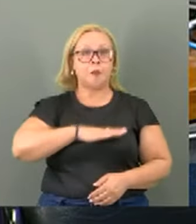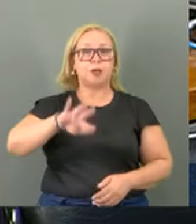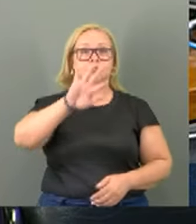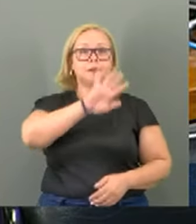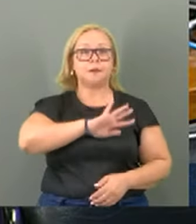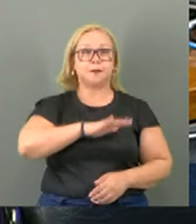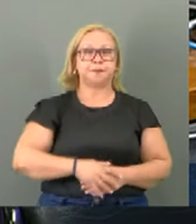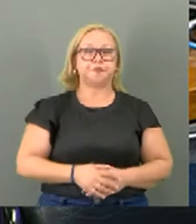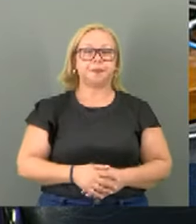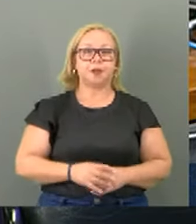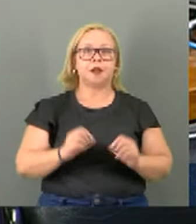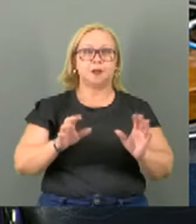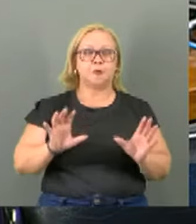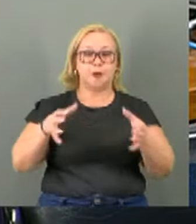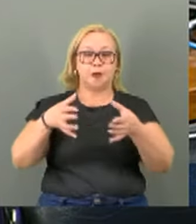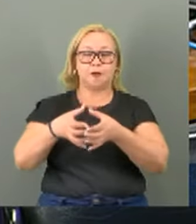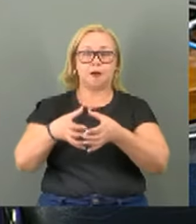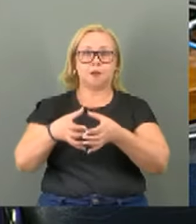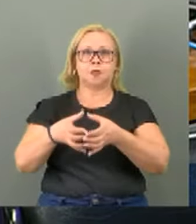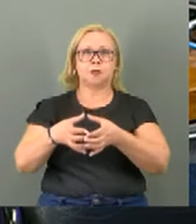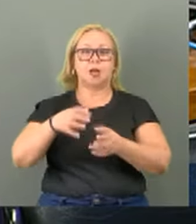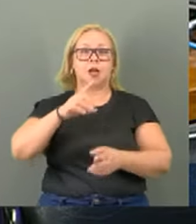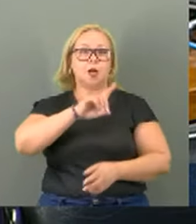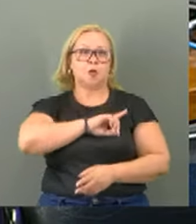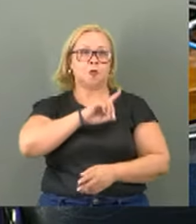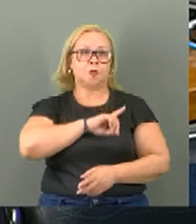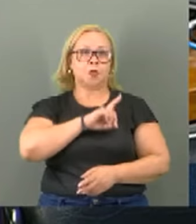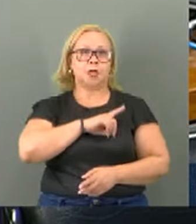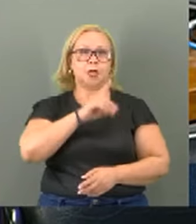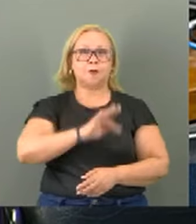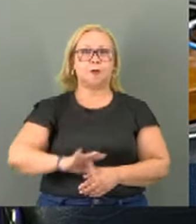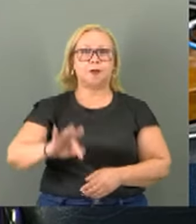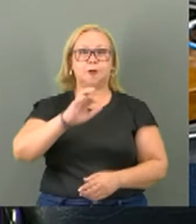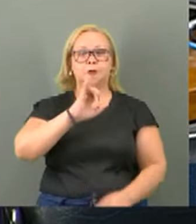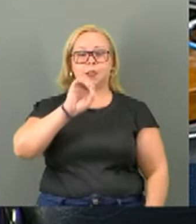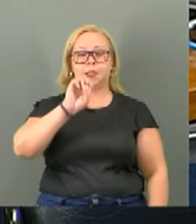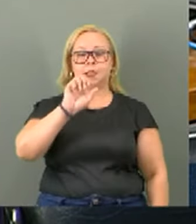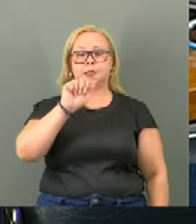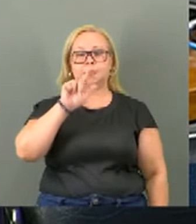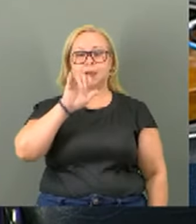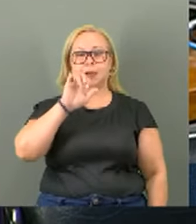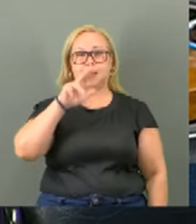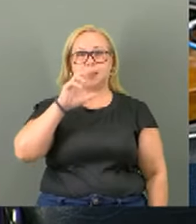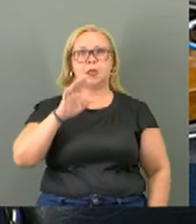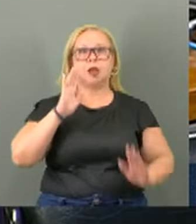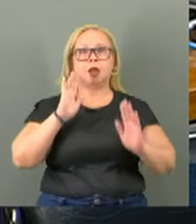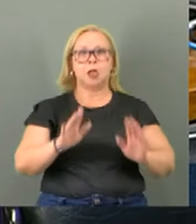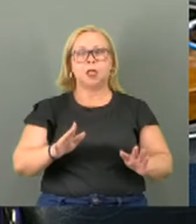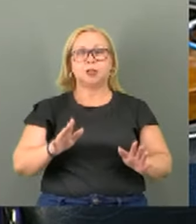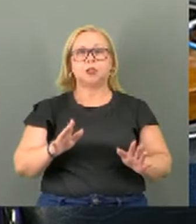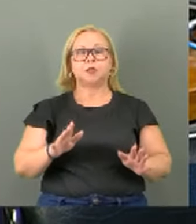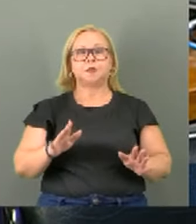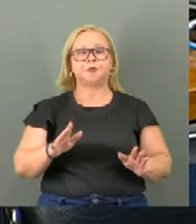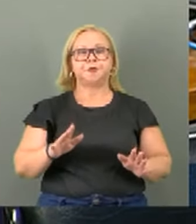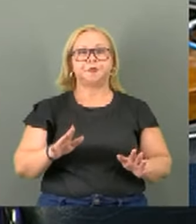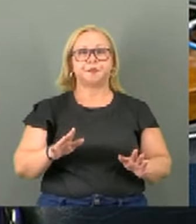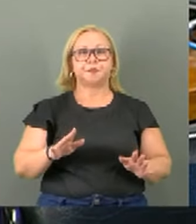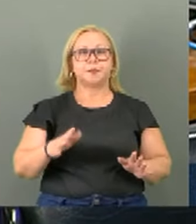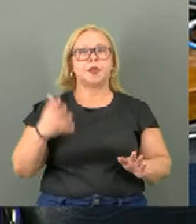do Departamento do seu delegado federal, Isalino Antônio Giacometti Júnior, que